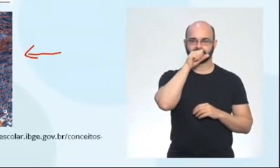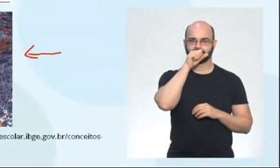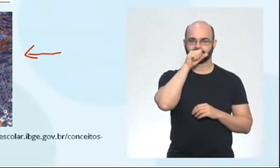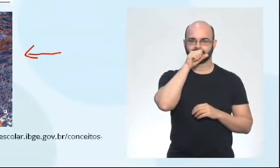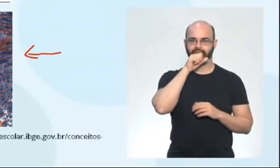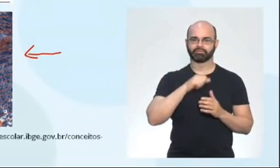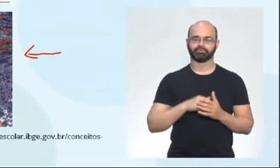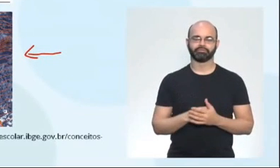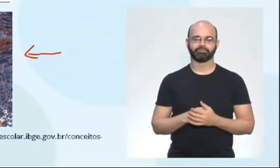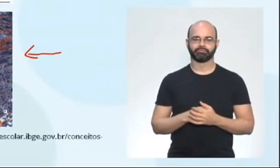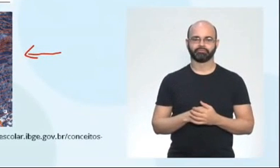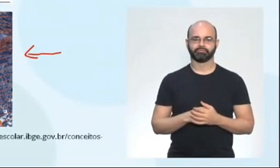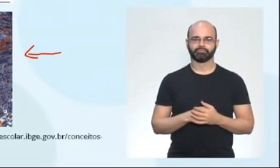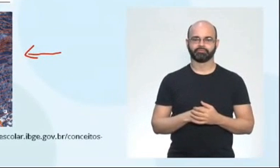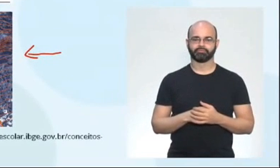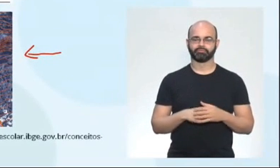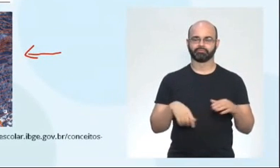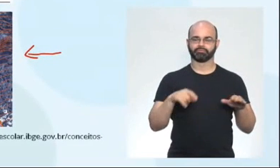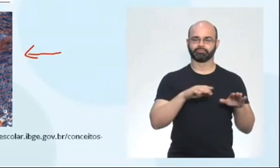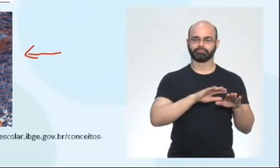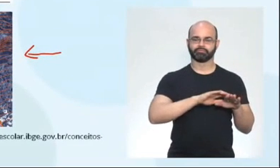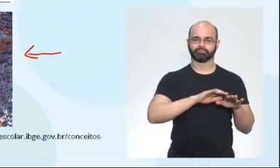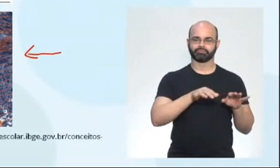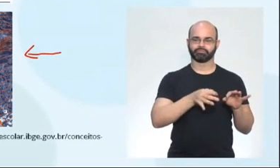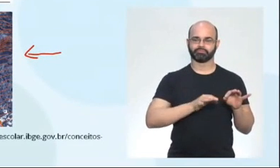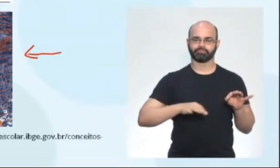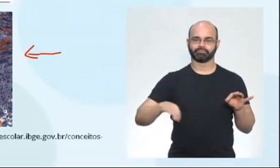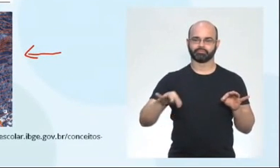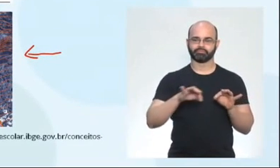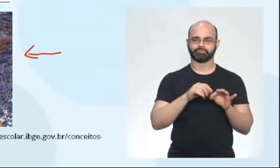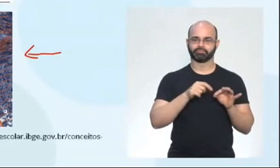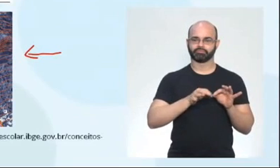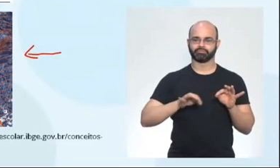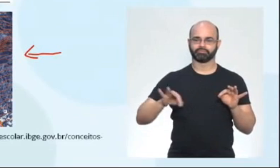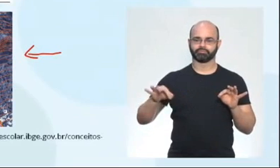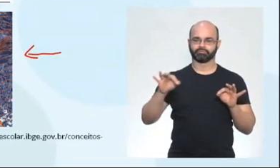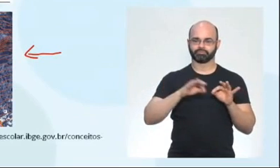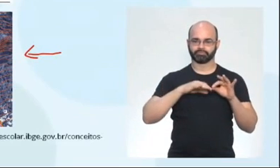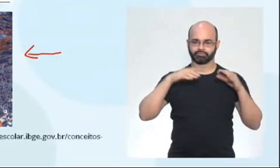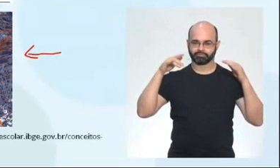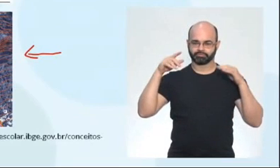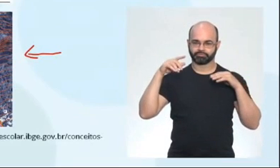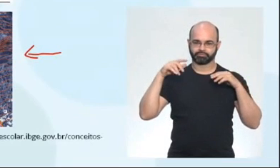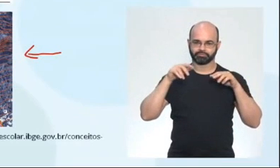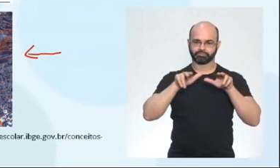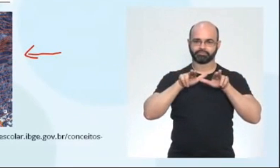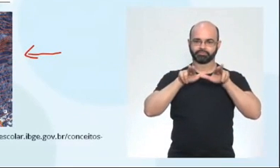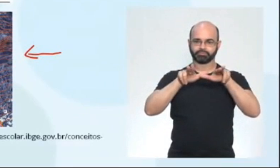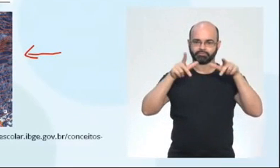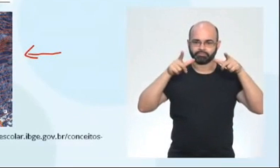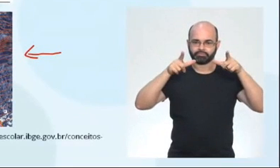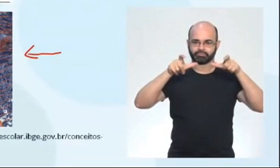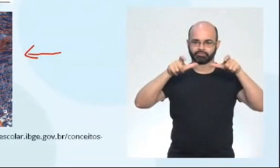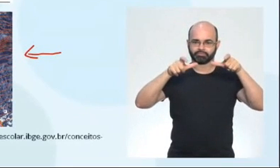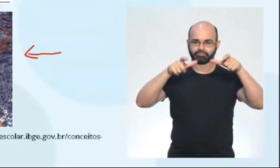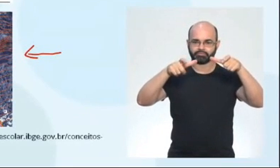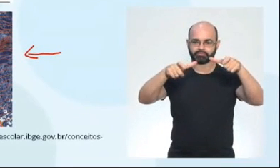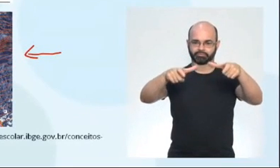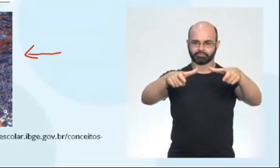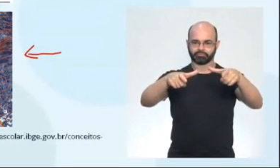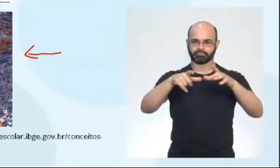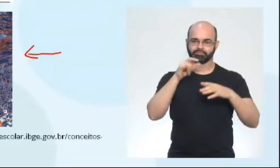aí, né, as curvas de nível, né, sobre a fotografia aérea do Morro do Corcovado. Né, essa imagem aí foi feita